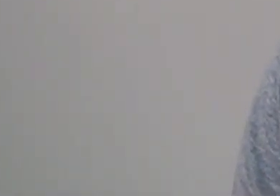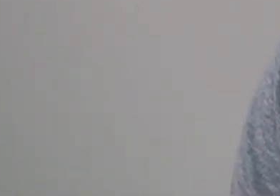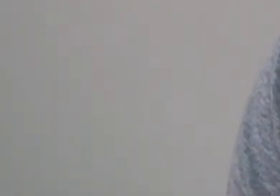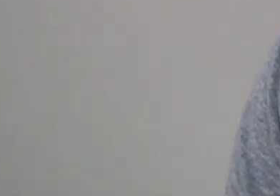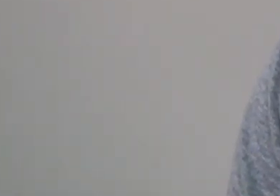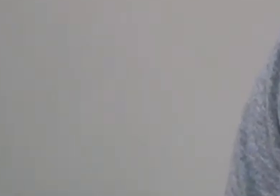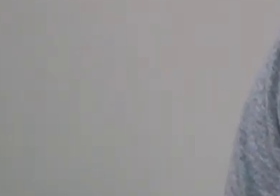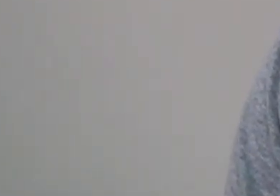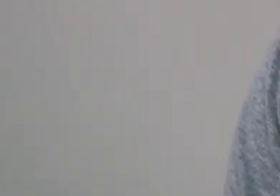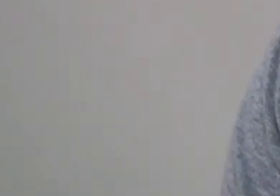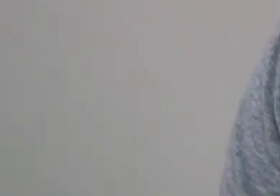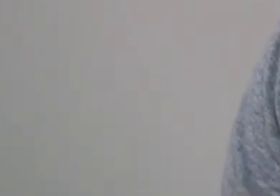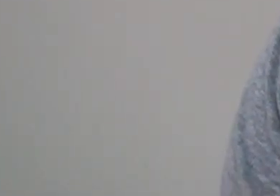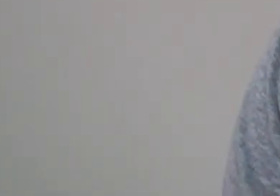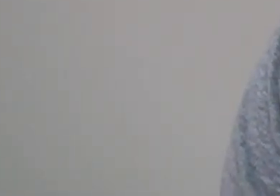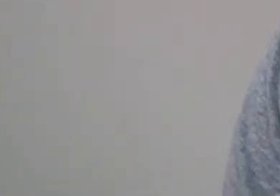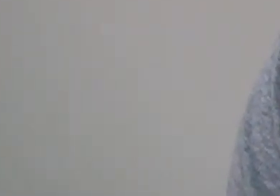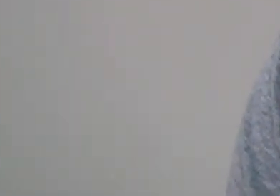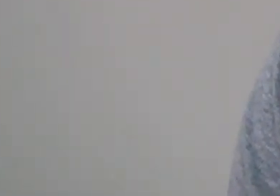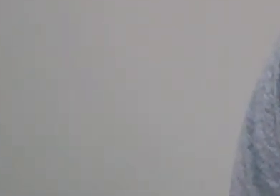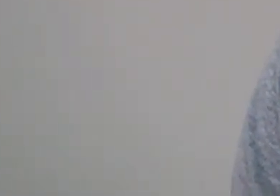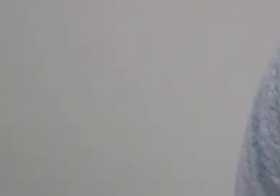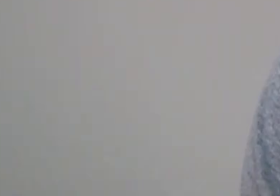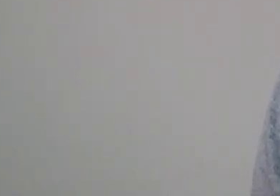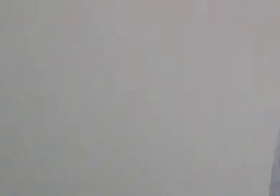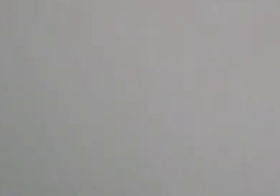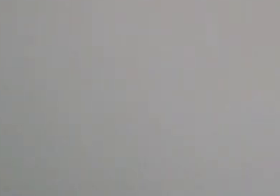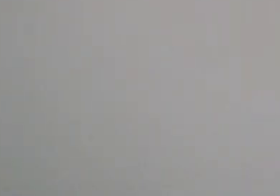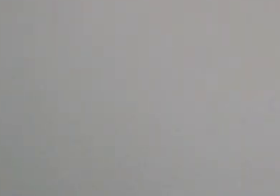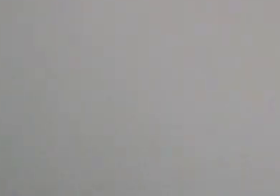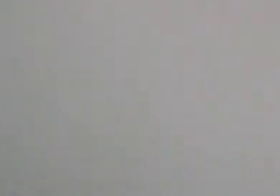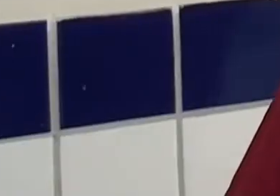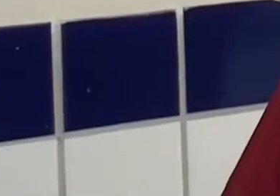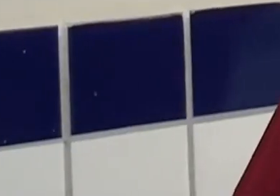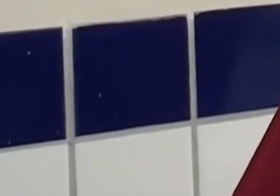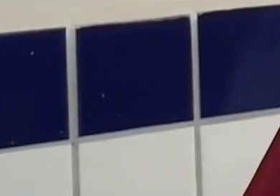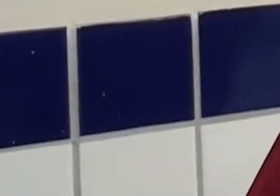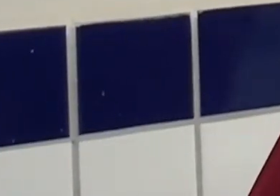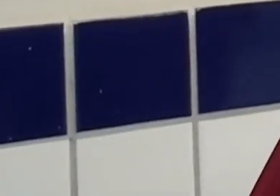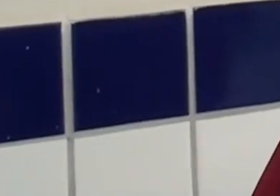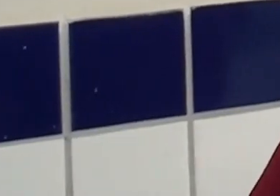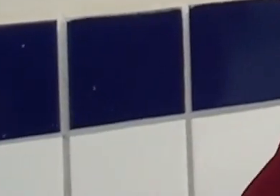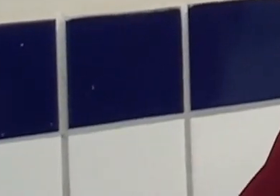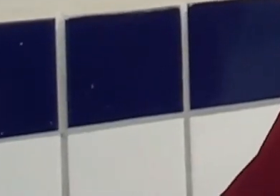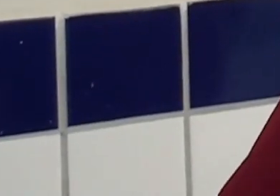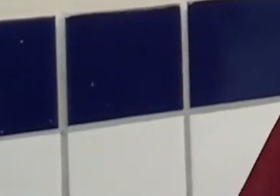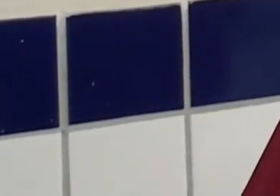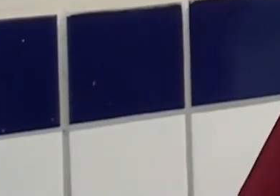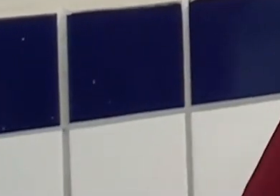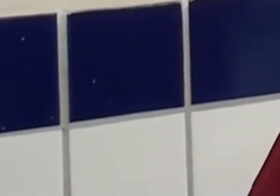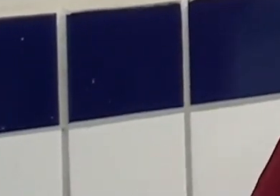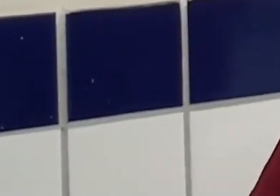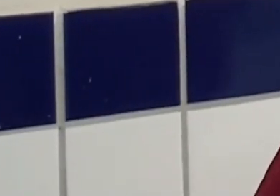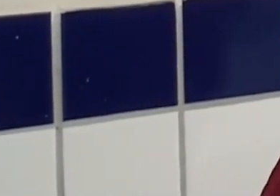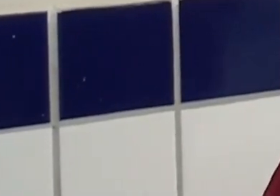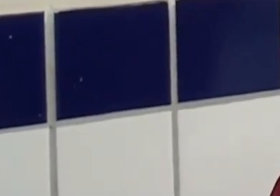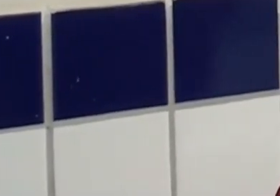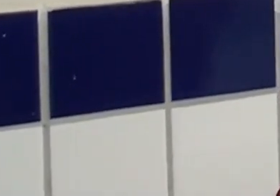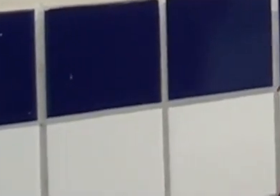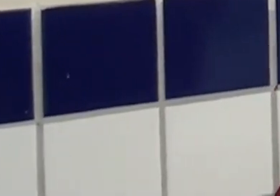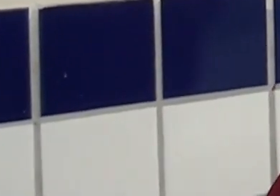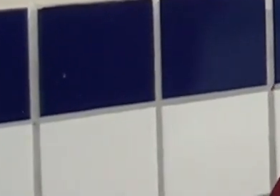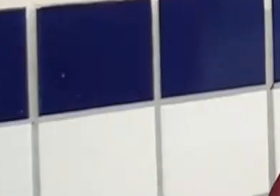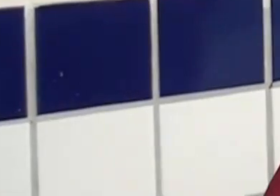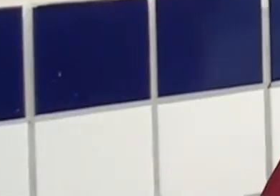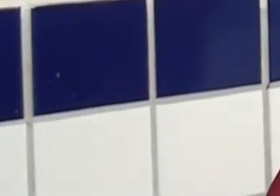quem cuida da gente e que estamos sempre com você e que Deus abençoe você, Fábio. Grande abraço. Sou Juliana Kelly, sou acadêmica da